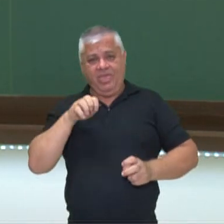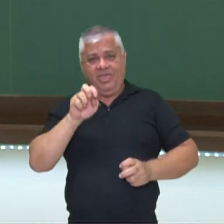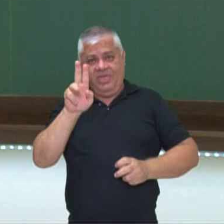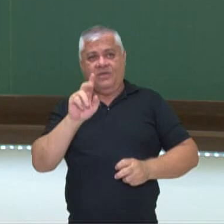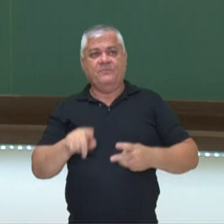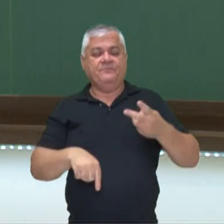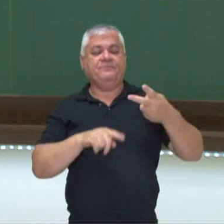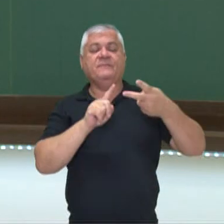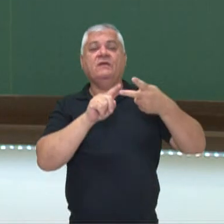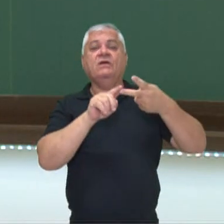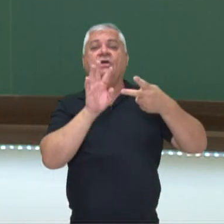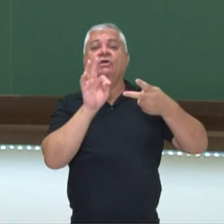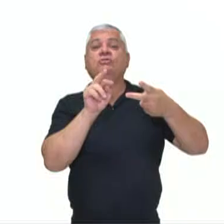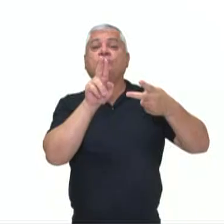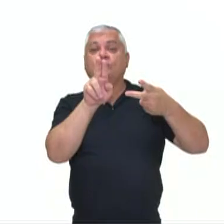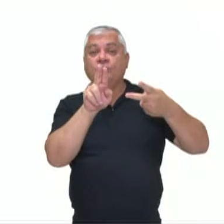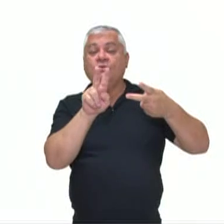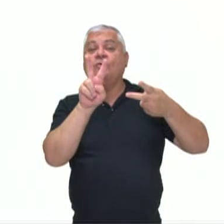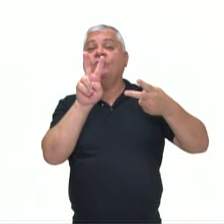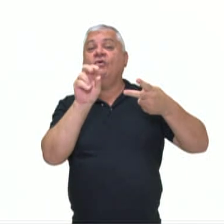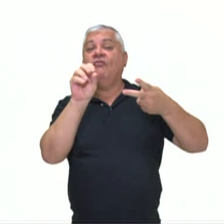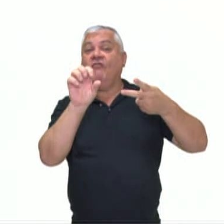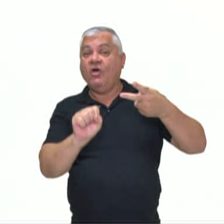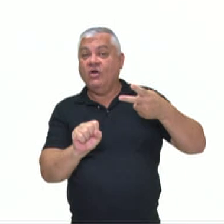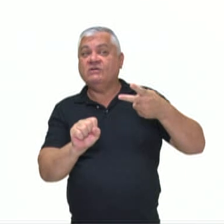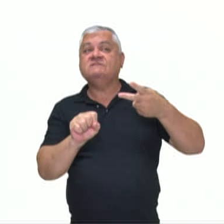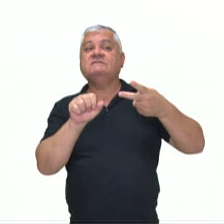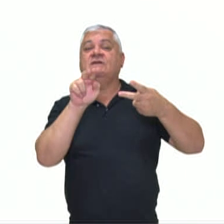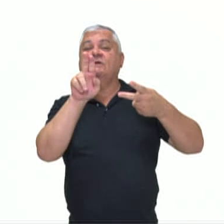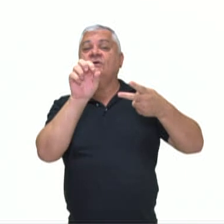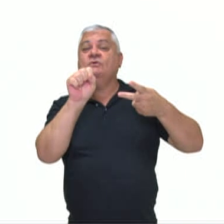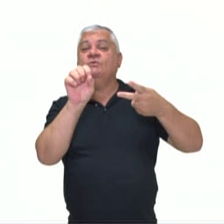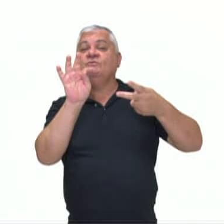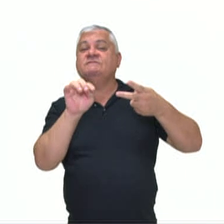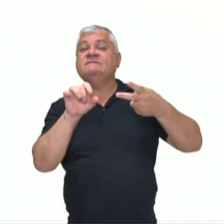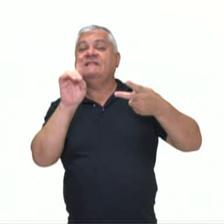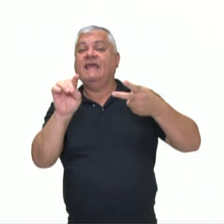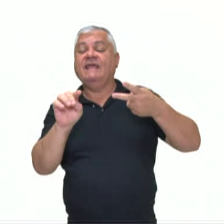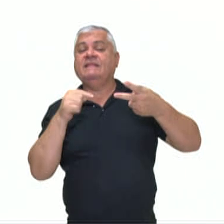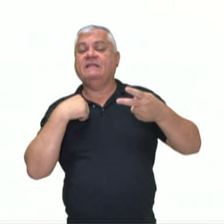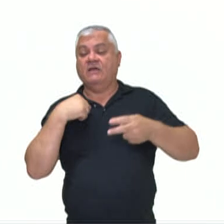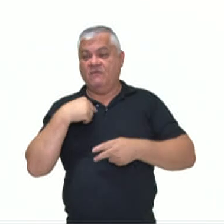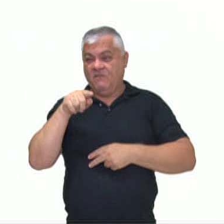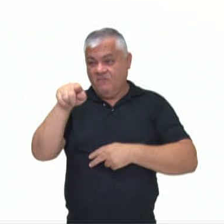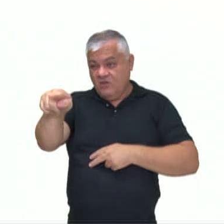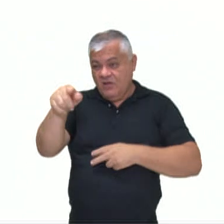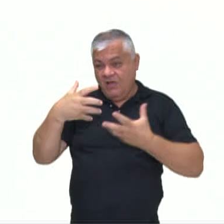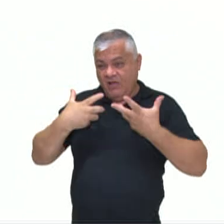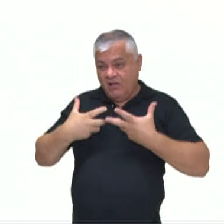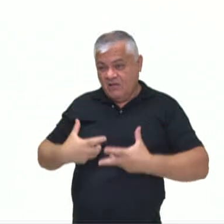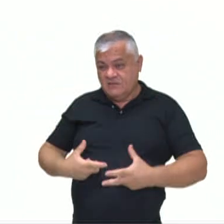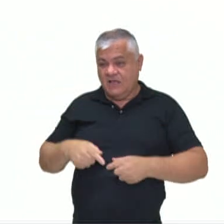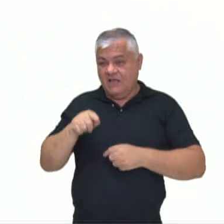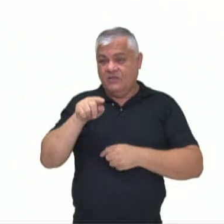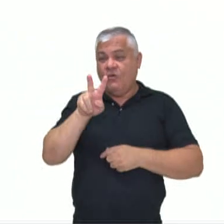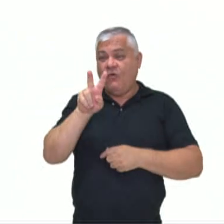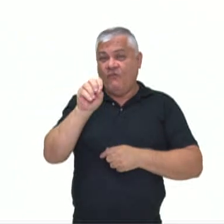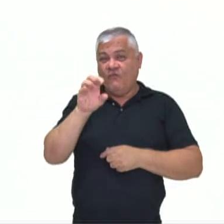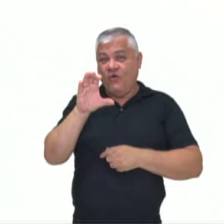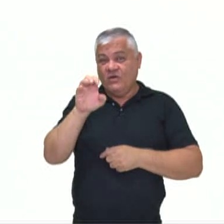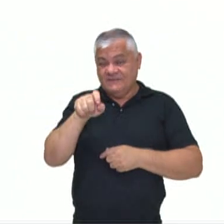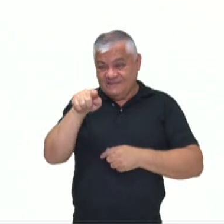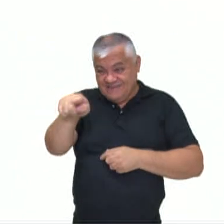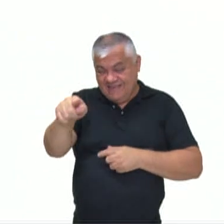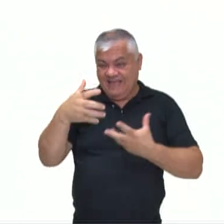vos e usted. Tu estás cansado, vos estás cansado, usted está cansado.